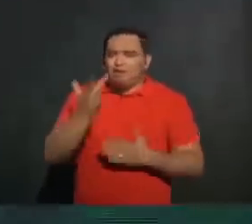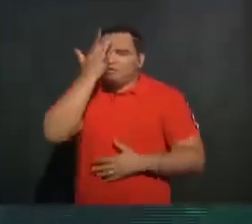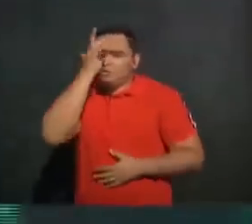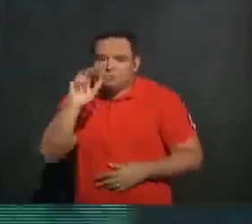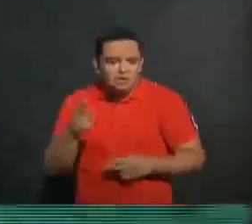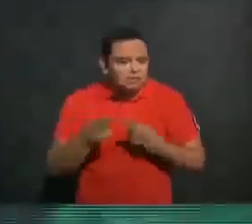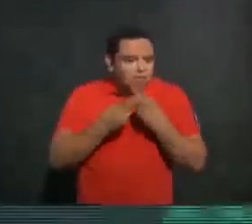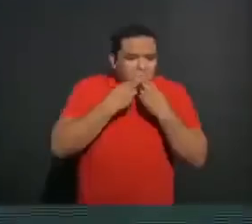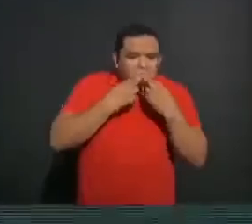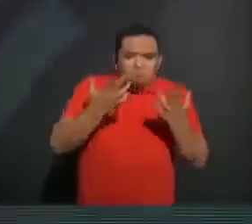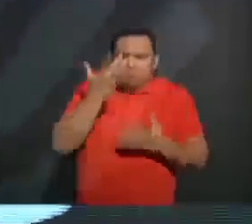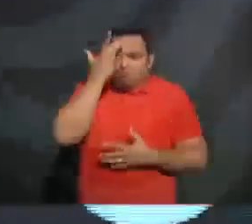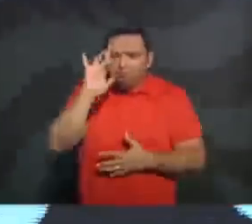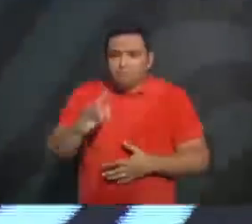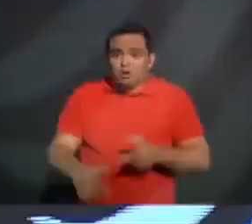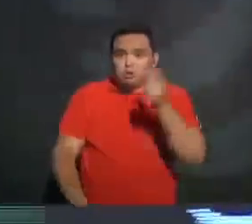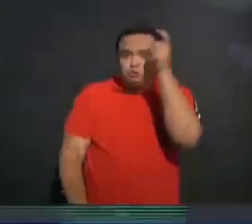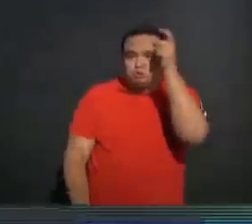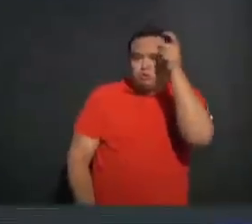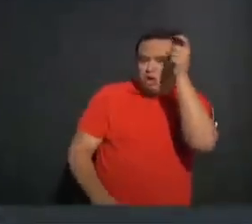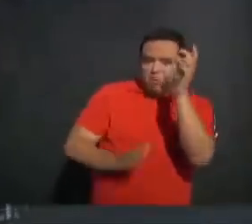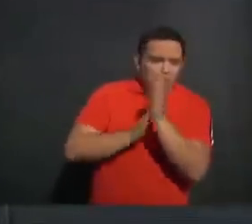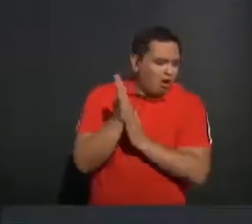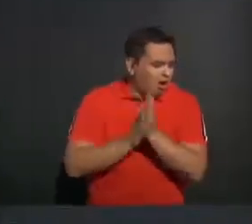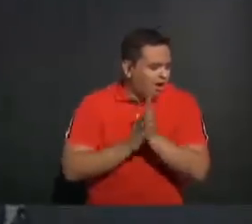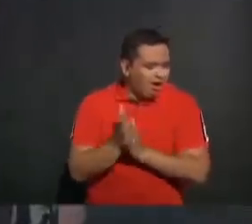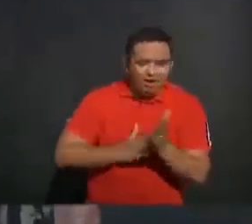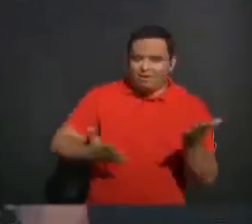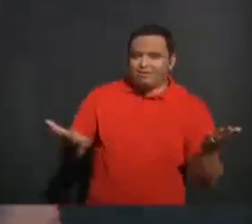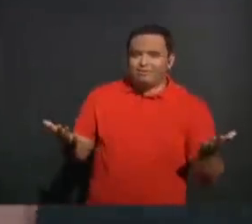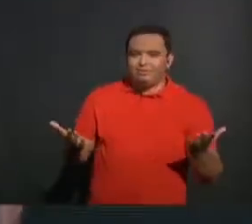Bíblia. O cão deita e rola.